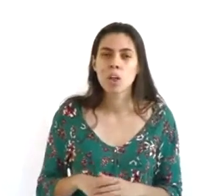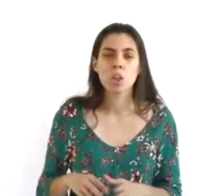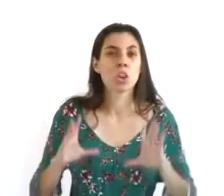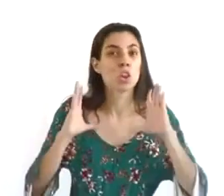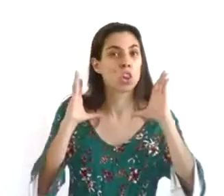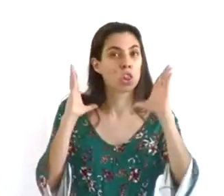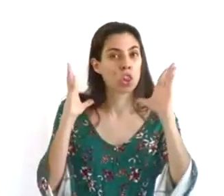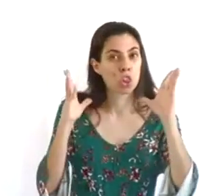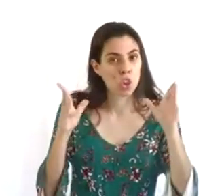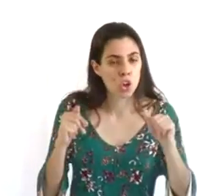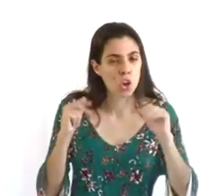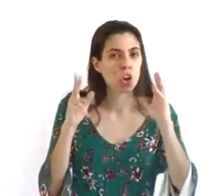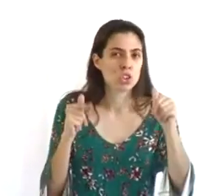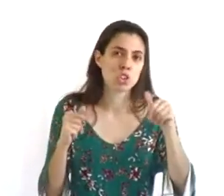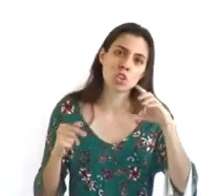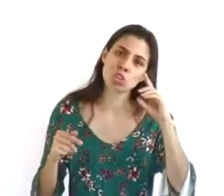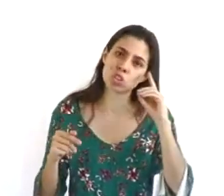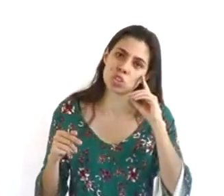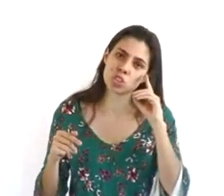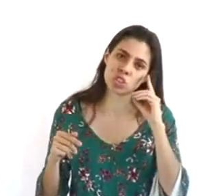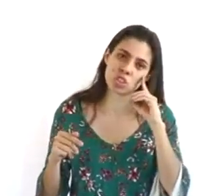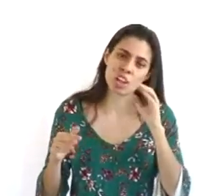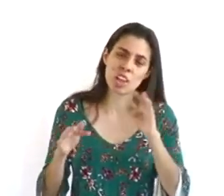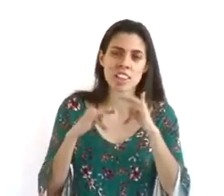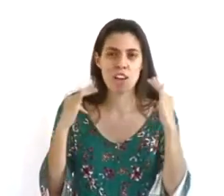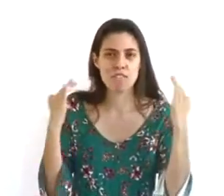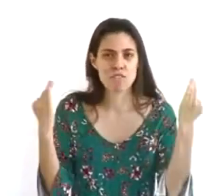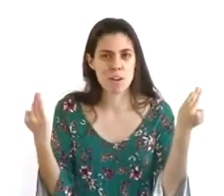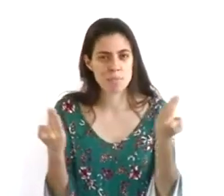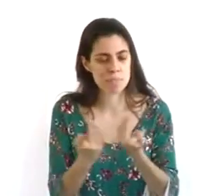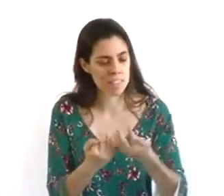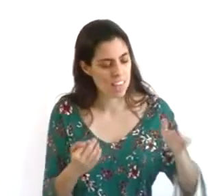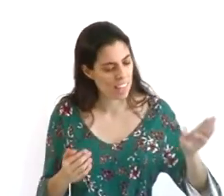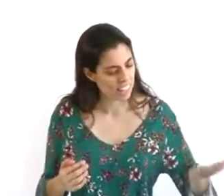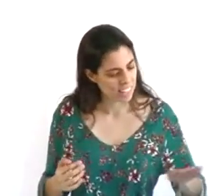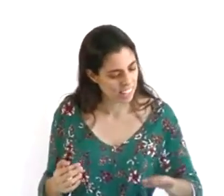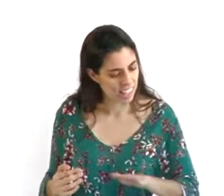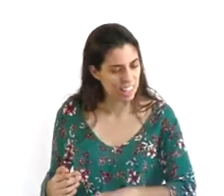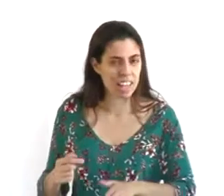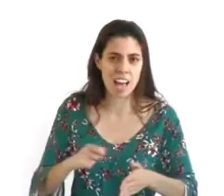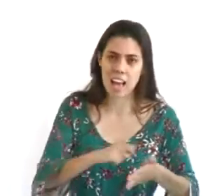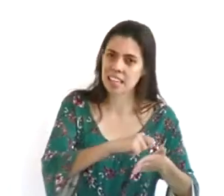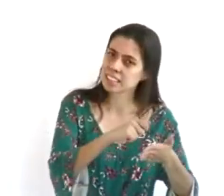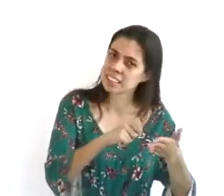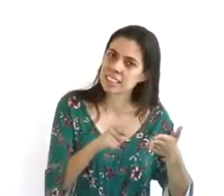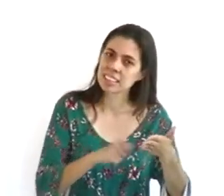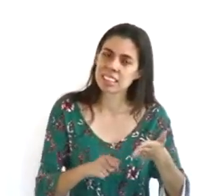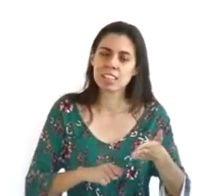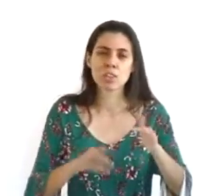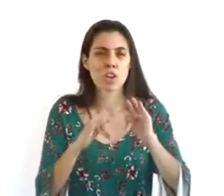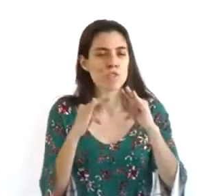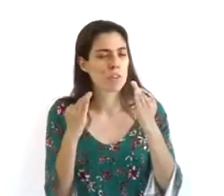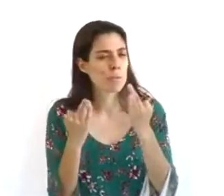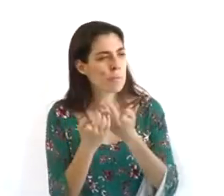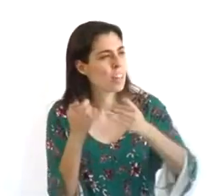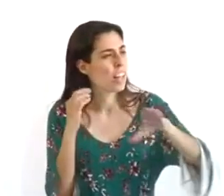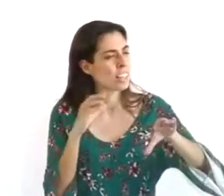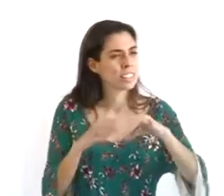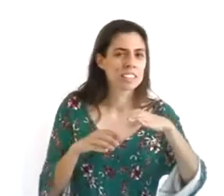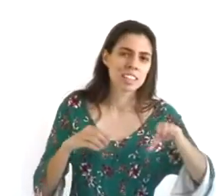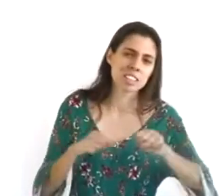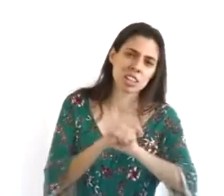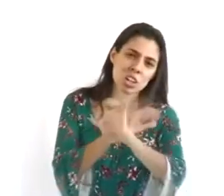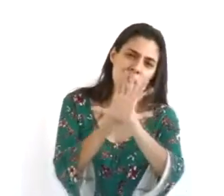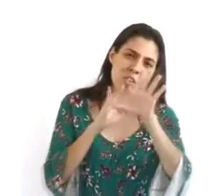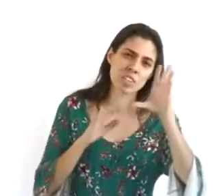dias na vida da igreja, todos os dias na vida da família, crianças, continuem aí fazendo desenho, mostrando a sua família, cantando, glorificando a Deus, porque